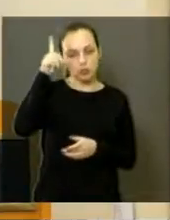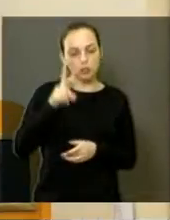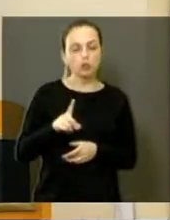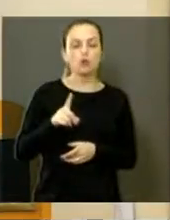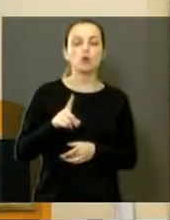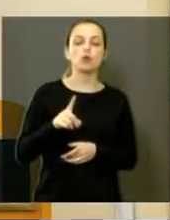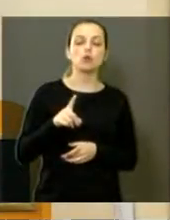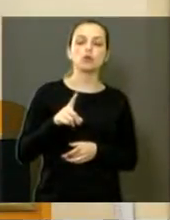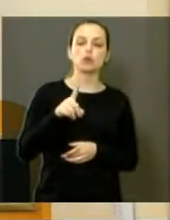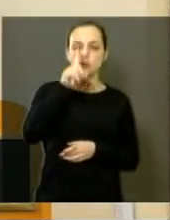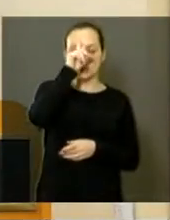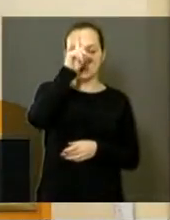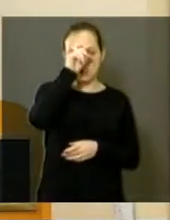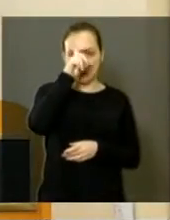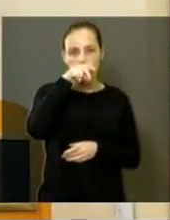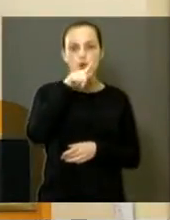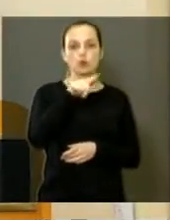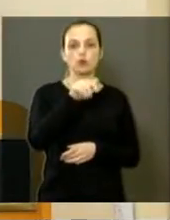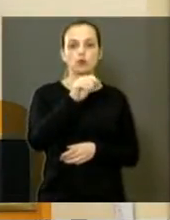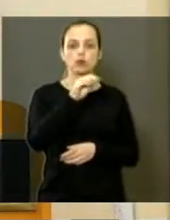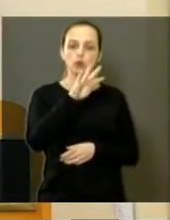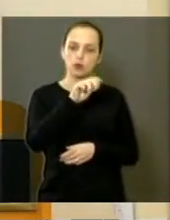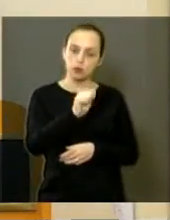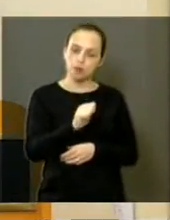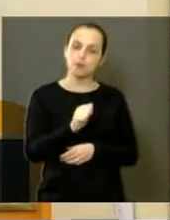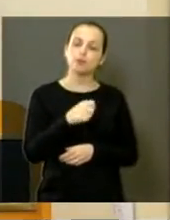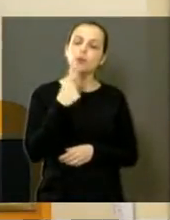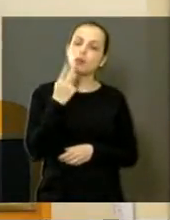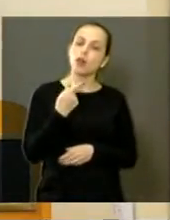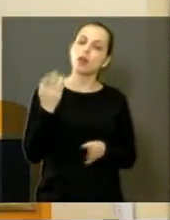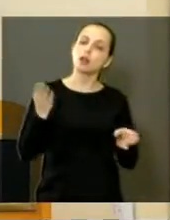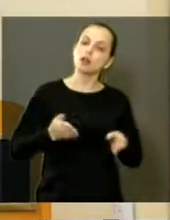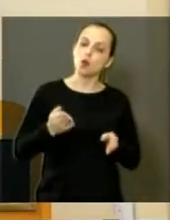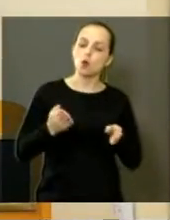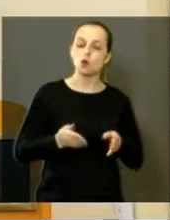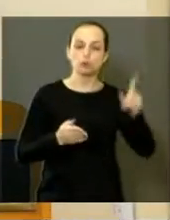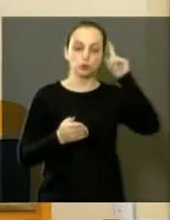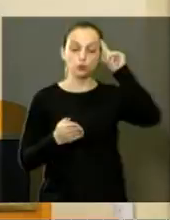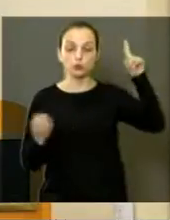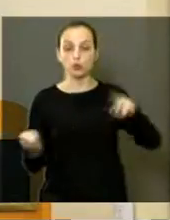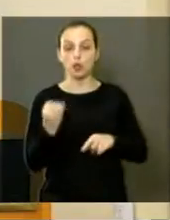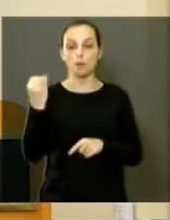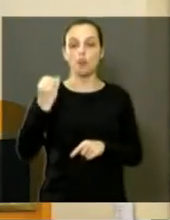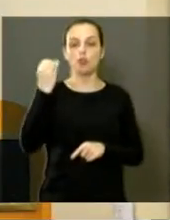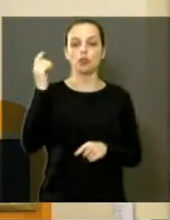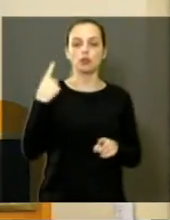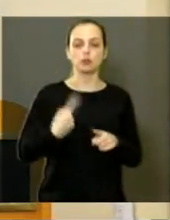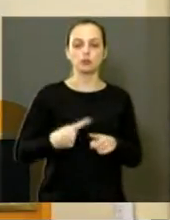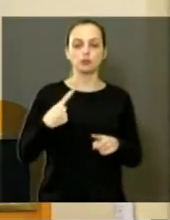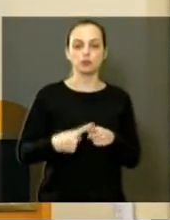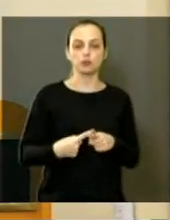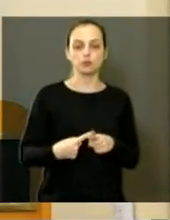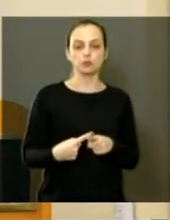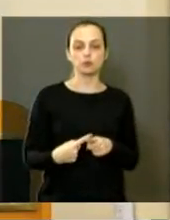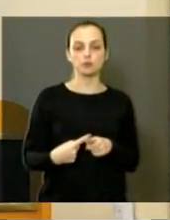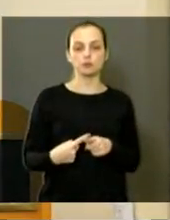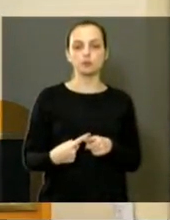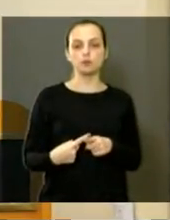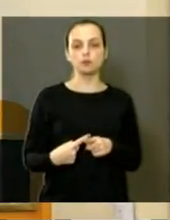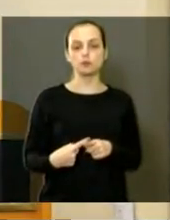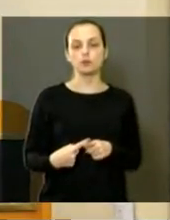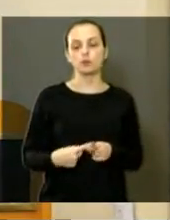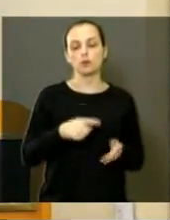Gota de Leite. E dizer que hoje foi uma data muito importante também, que o